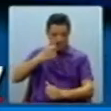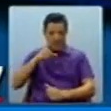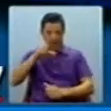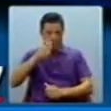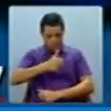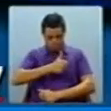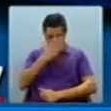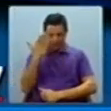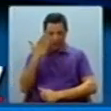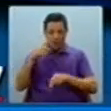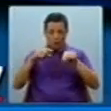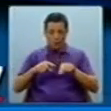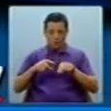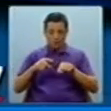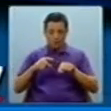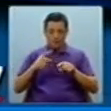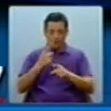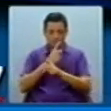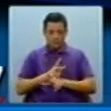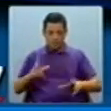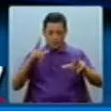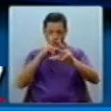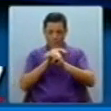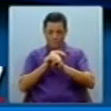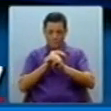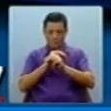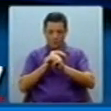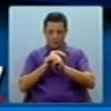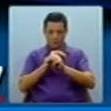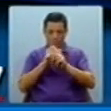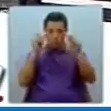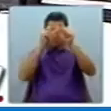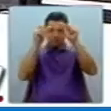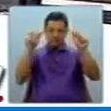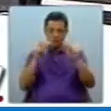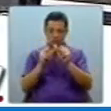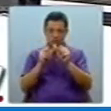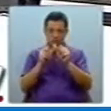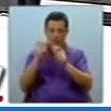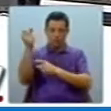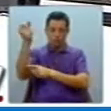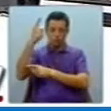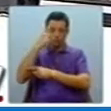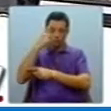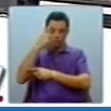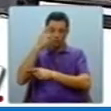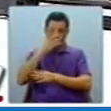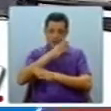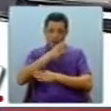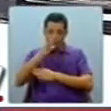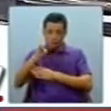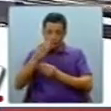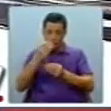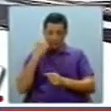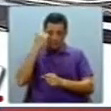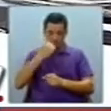Cristina. Começamos hoje com um sortido de novidades sobre o nosso próprio Sistema Solar. Vamos começar com acusações, Cristiana, acusações graves